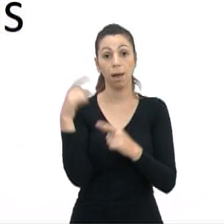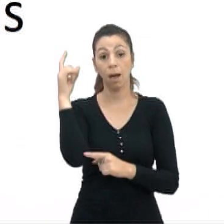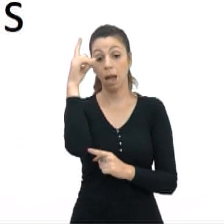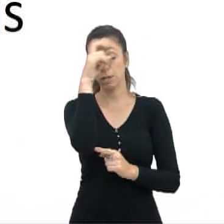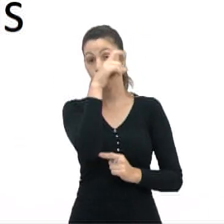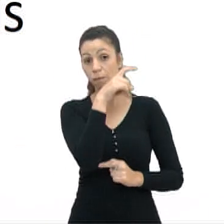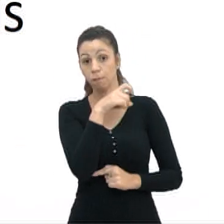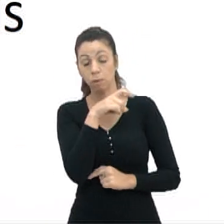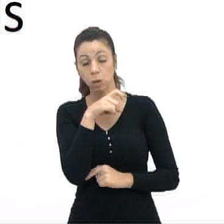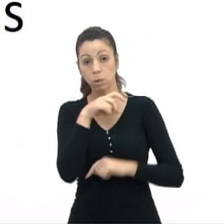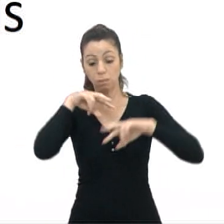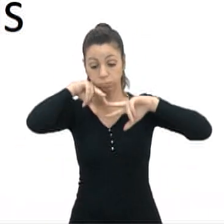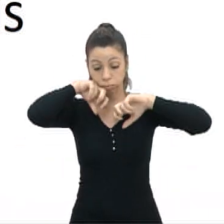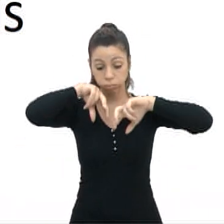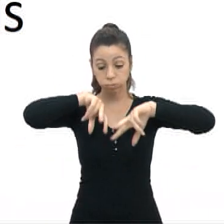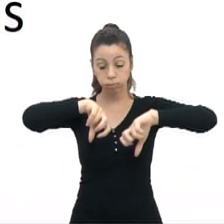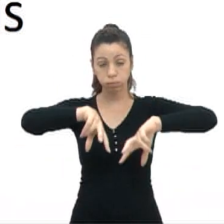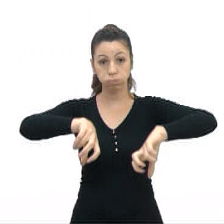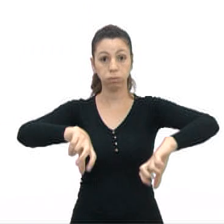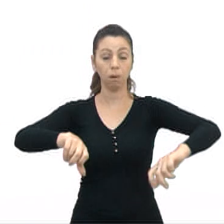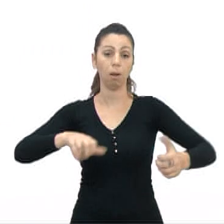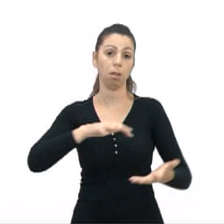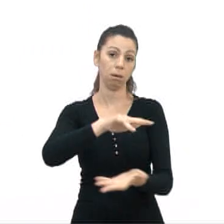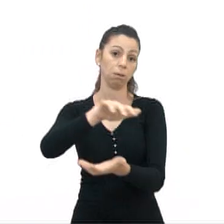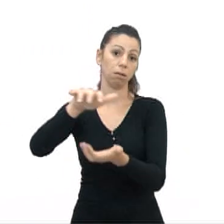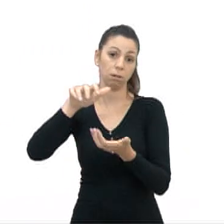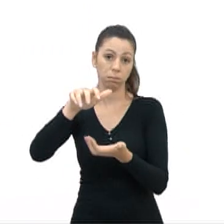suas camadas mais profundas.